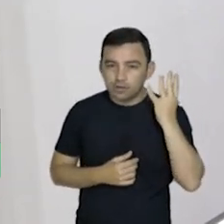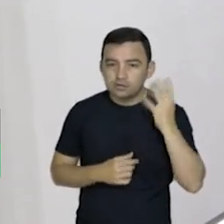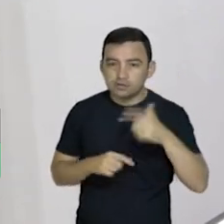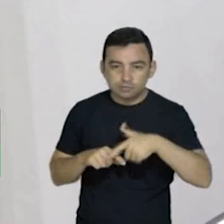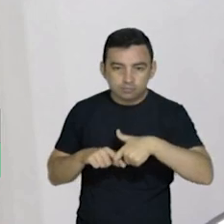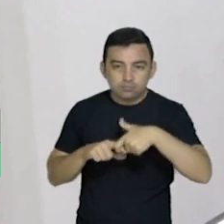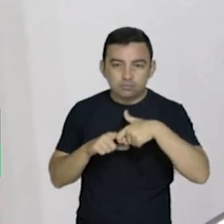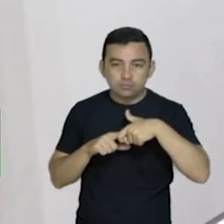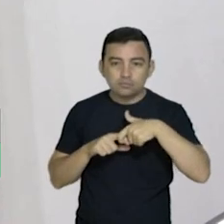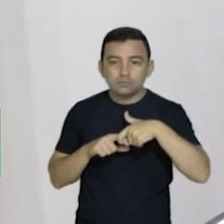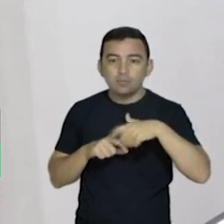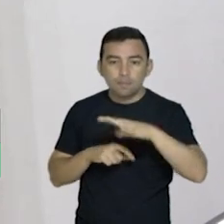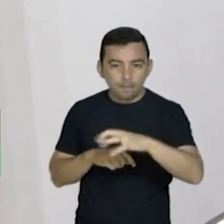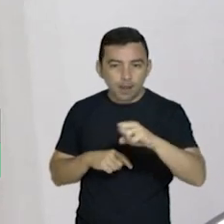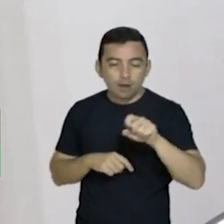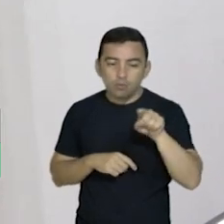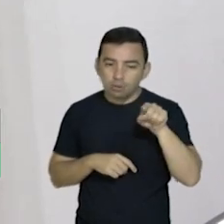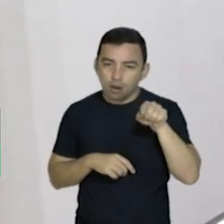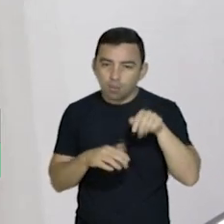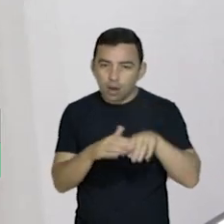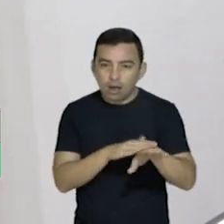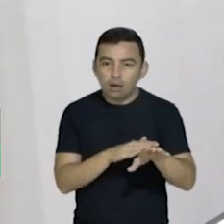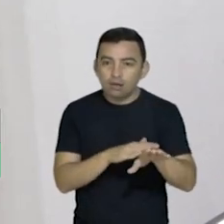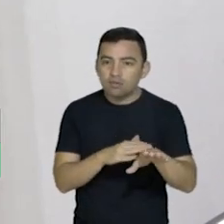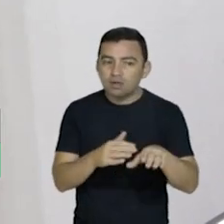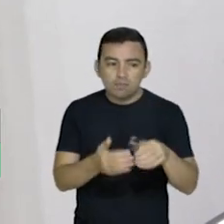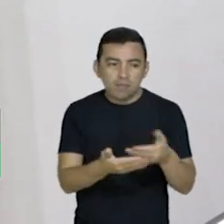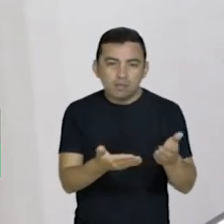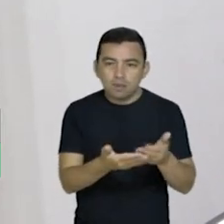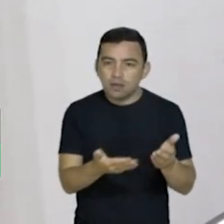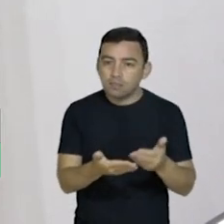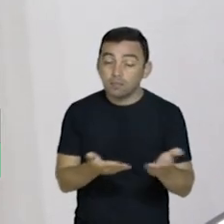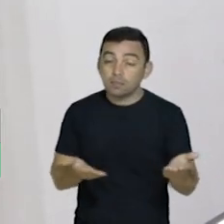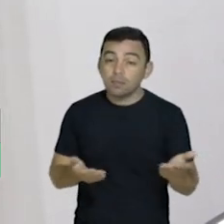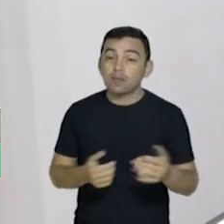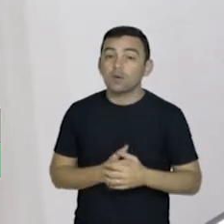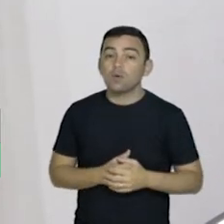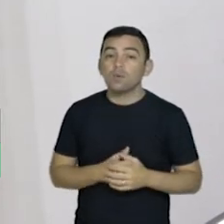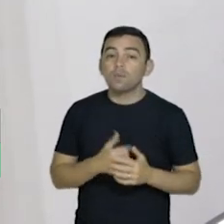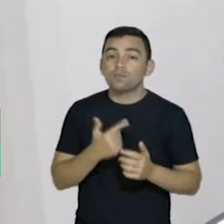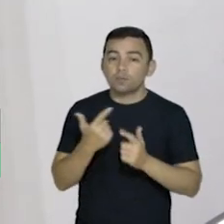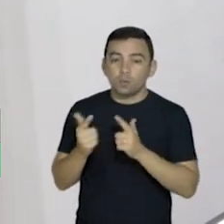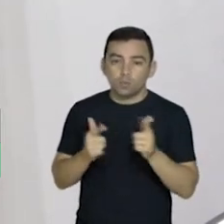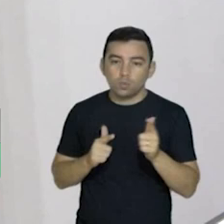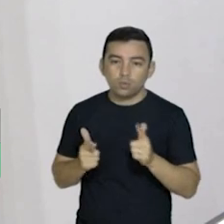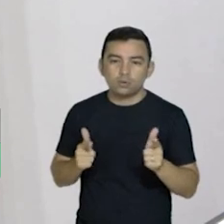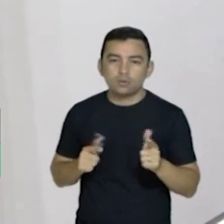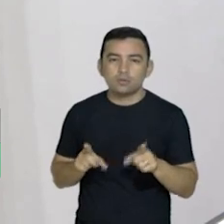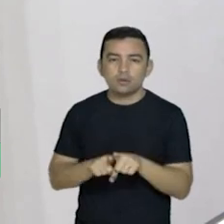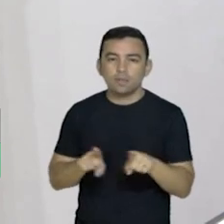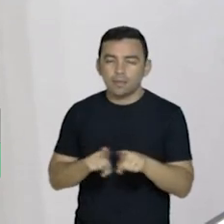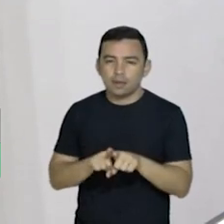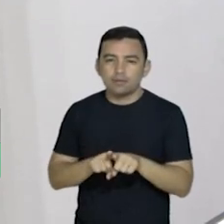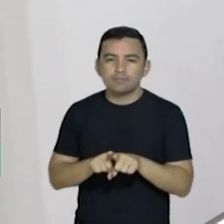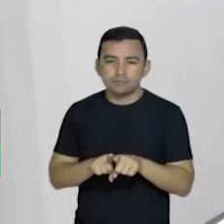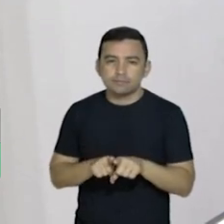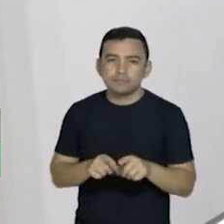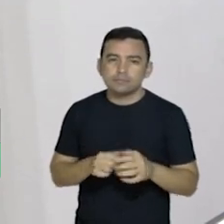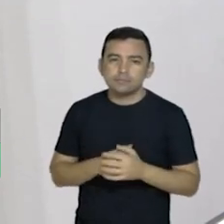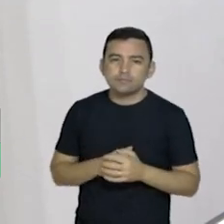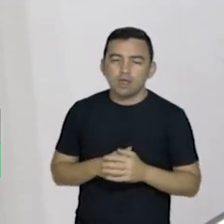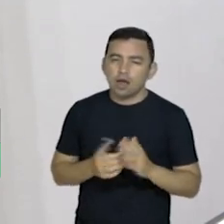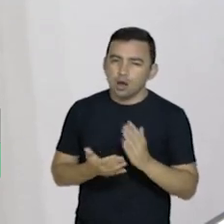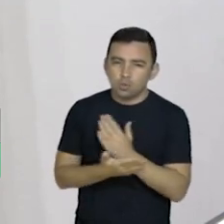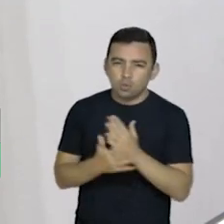os seus bens recolhidos aos Patos outras outros casos também veículos recuperados que foram furtados